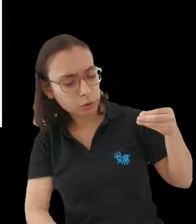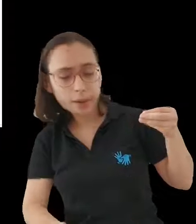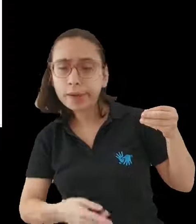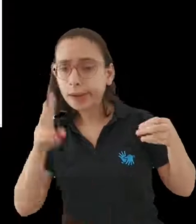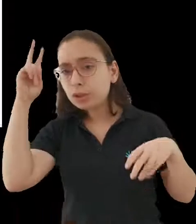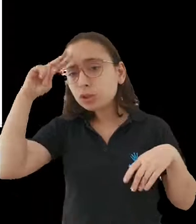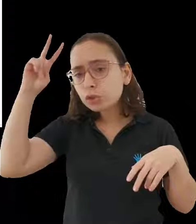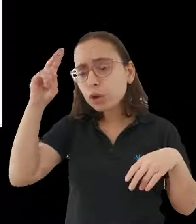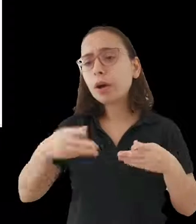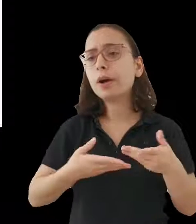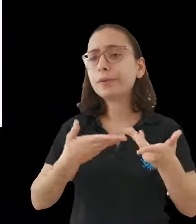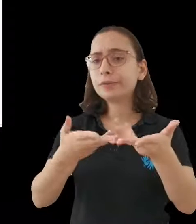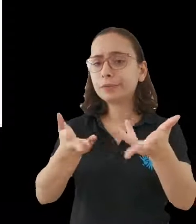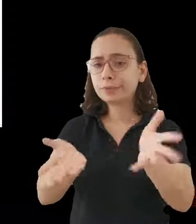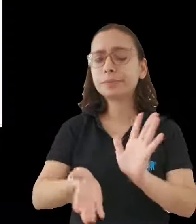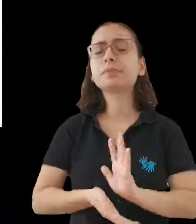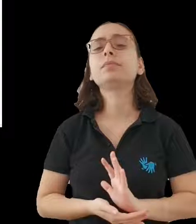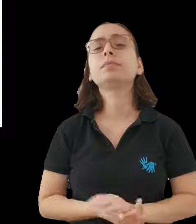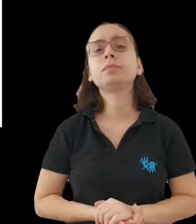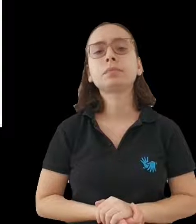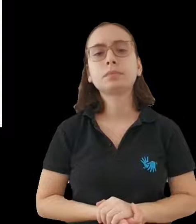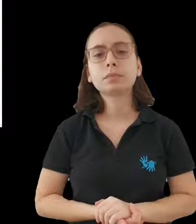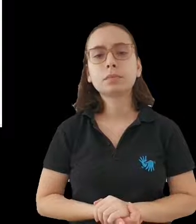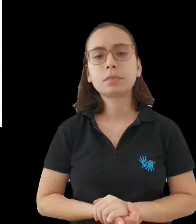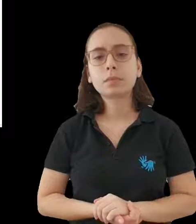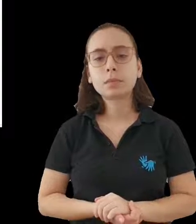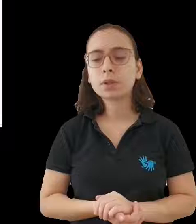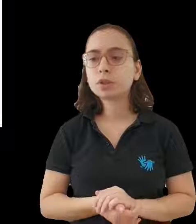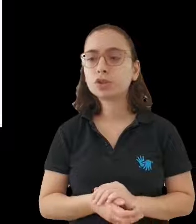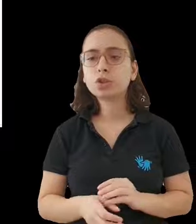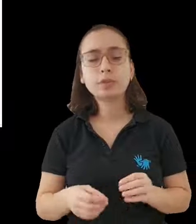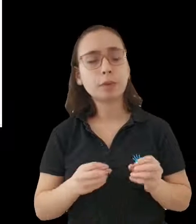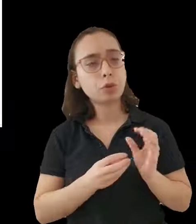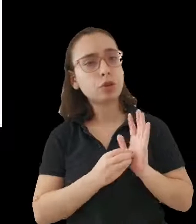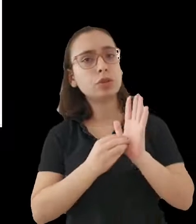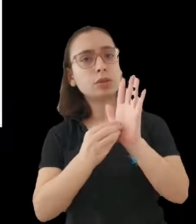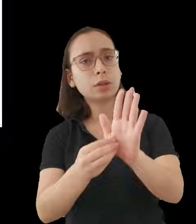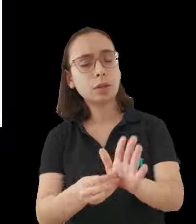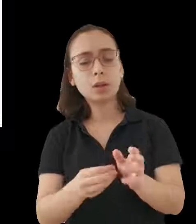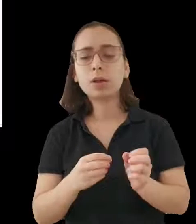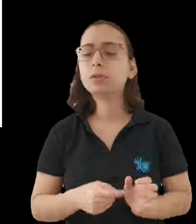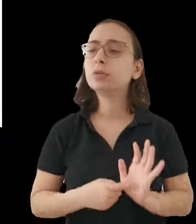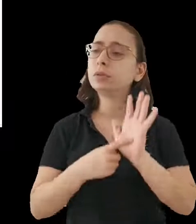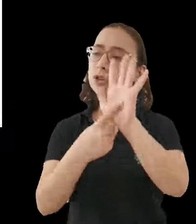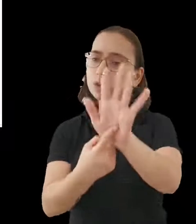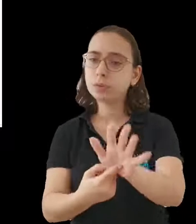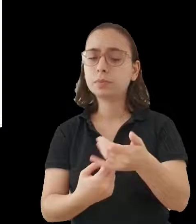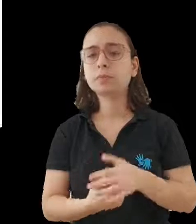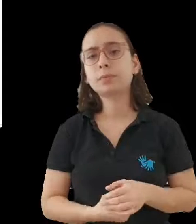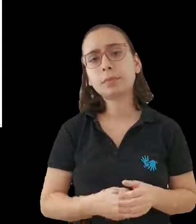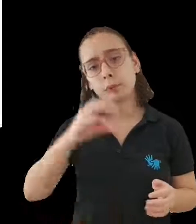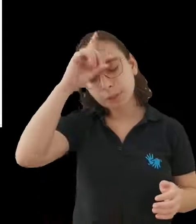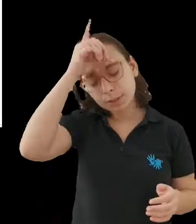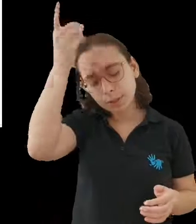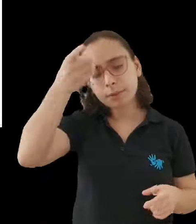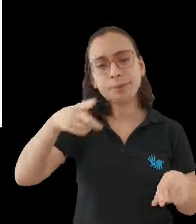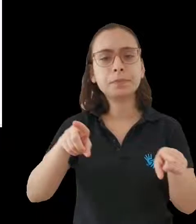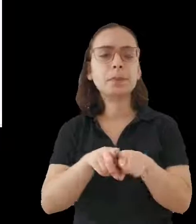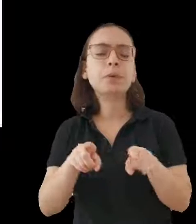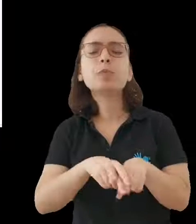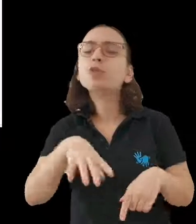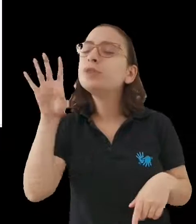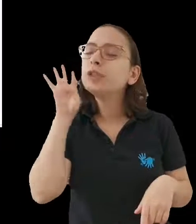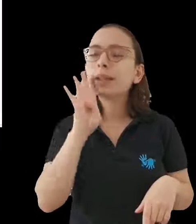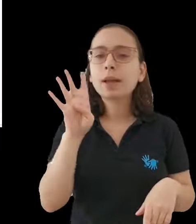bolsa e conforme a narrativa vai se dando, né? A gente vai apresentando para as crianças. Uma ideia também